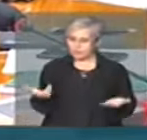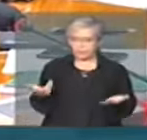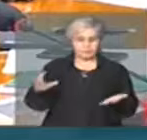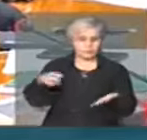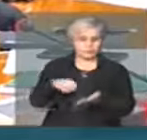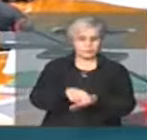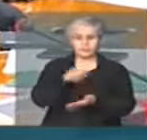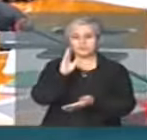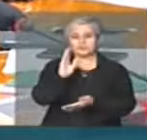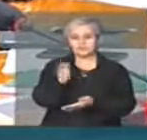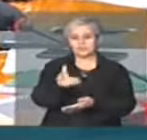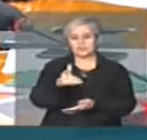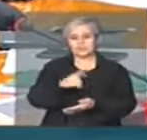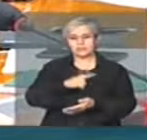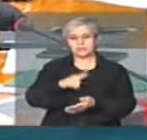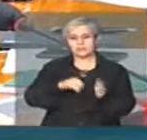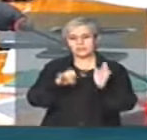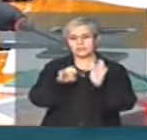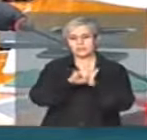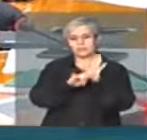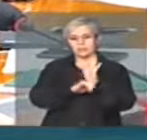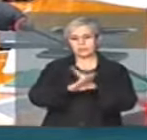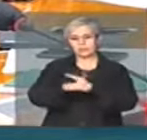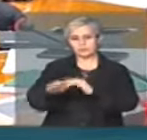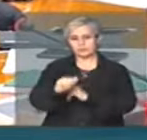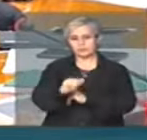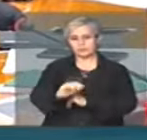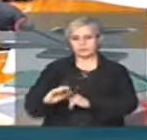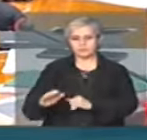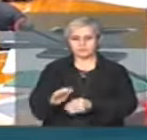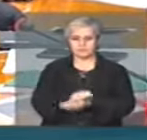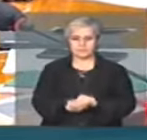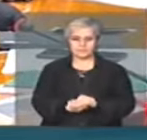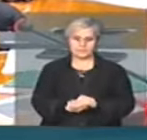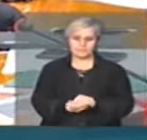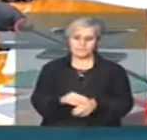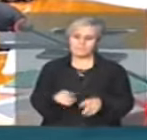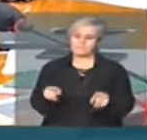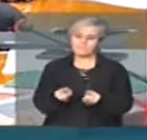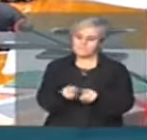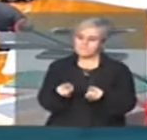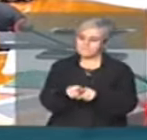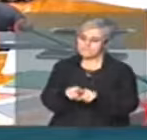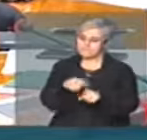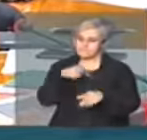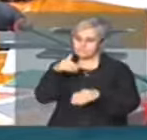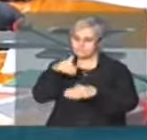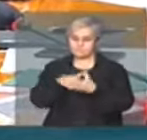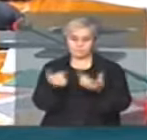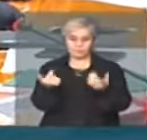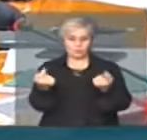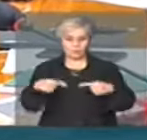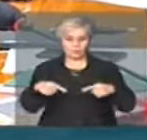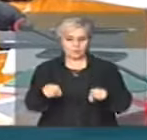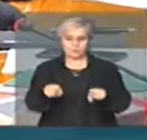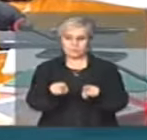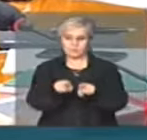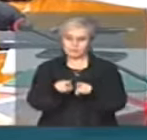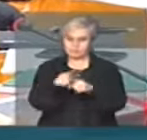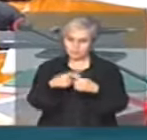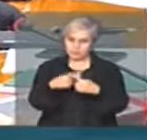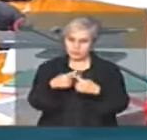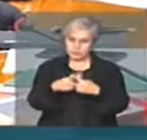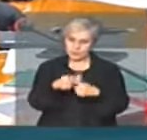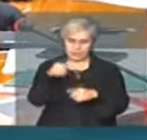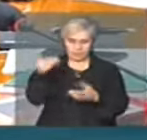é prevista no Estatuto da Criança e do Adolescente. Também encaminho contra, porque